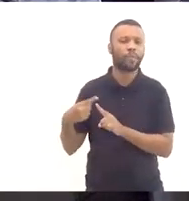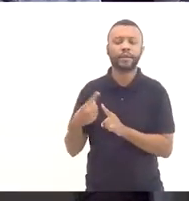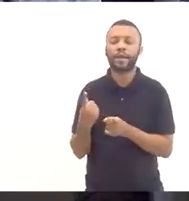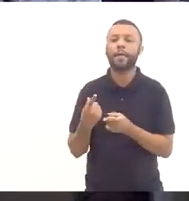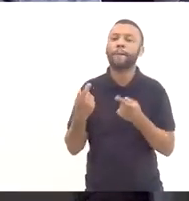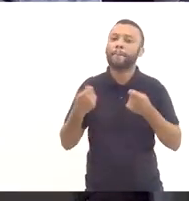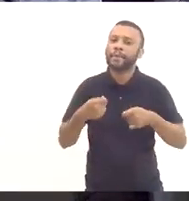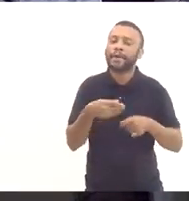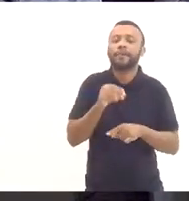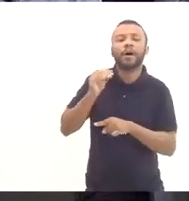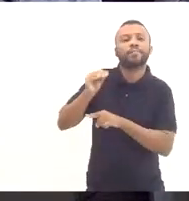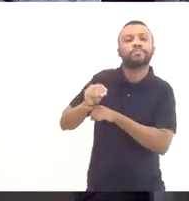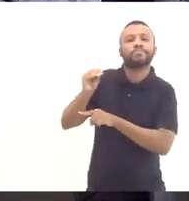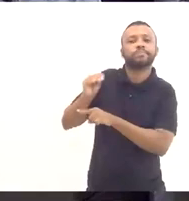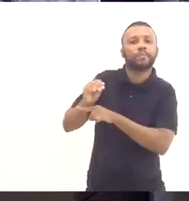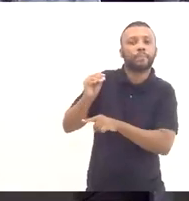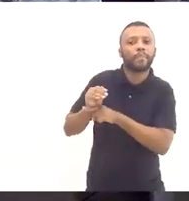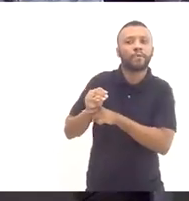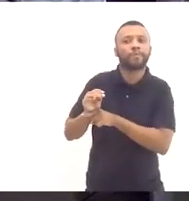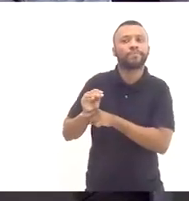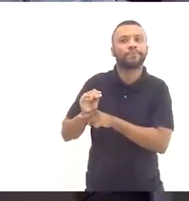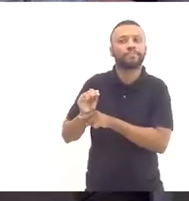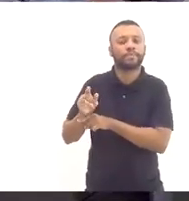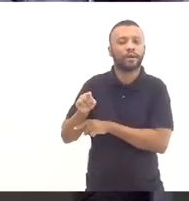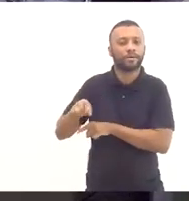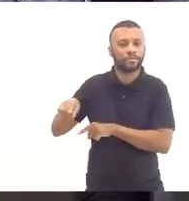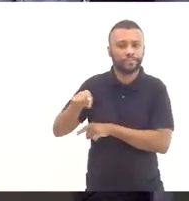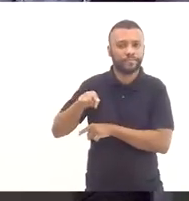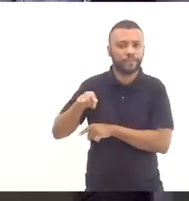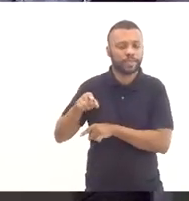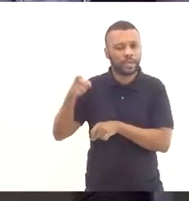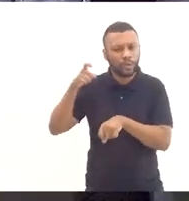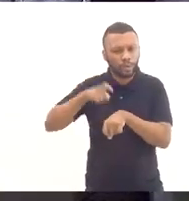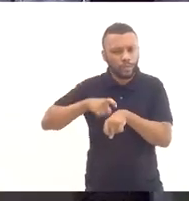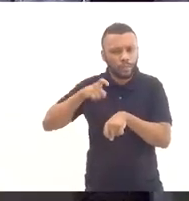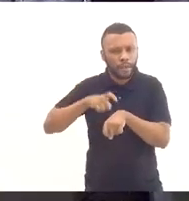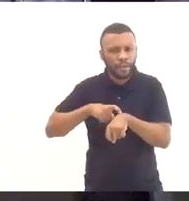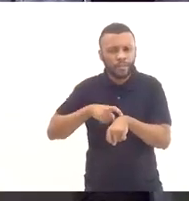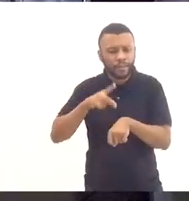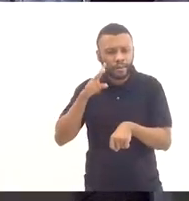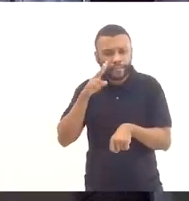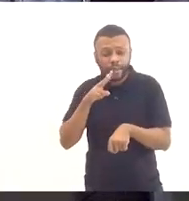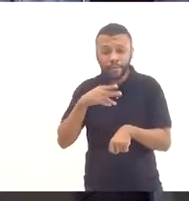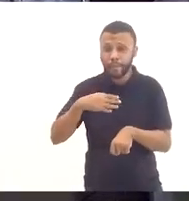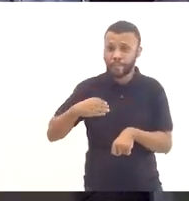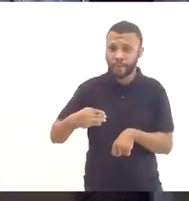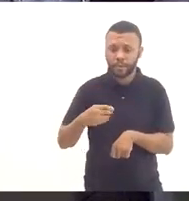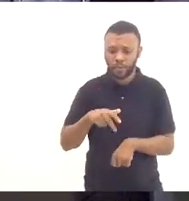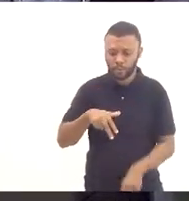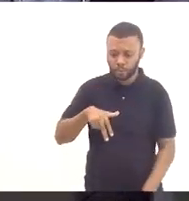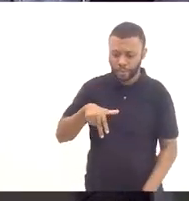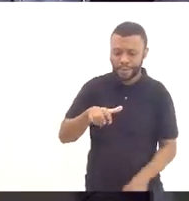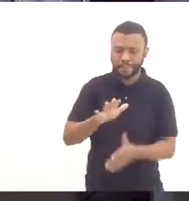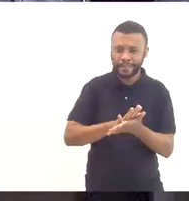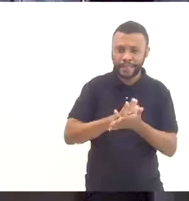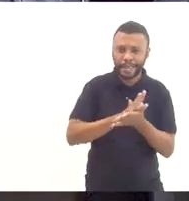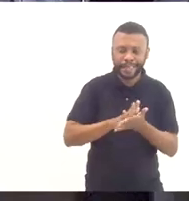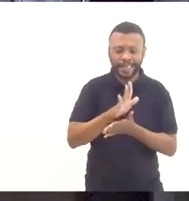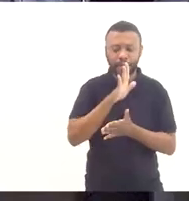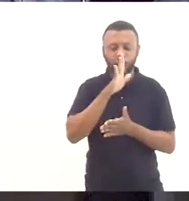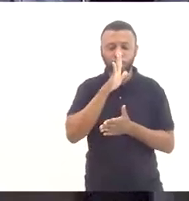prover o sustento dele bom e quando eu vi que meu filho não andava meu filho não